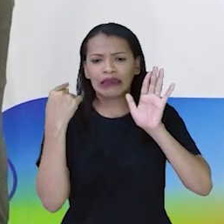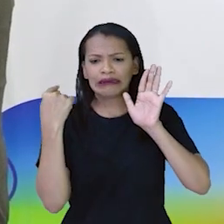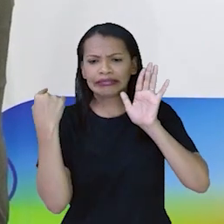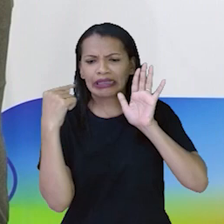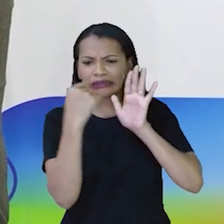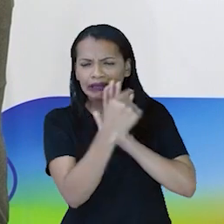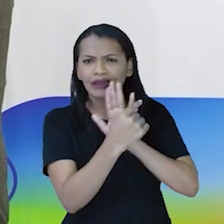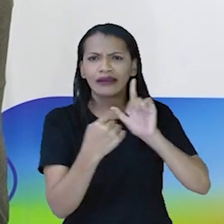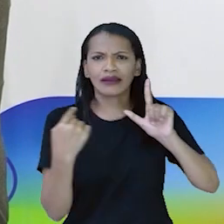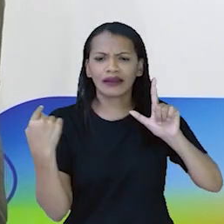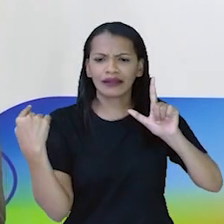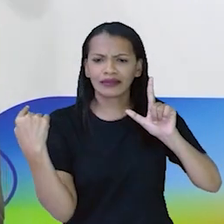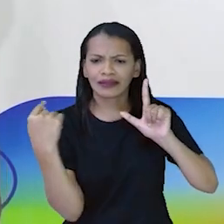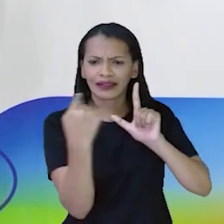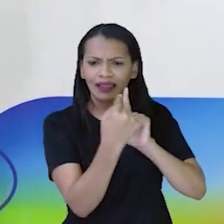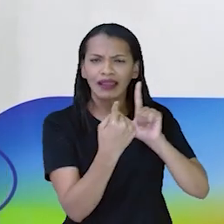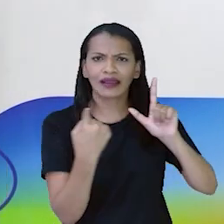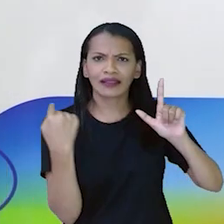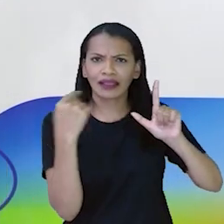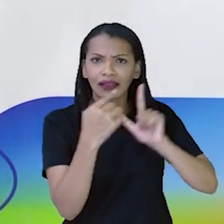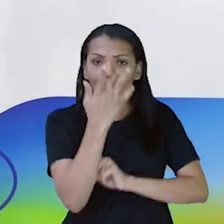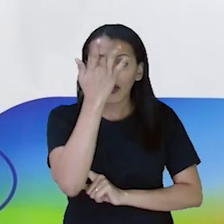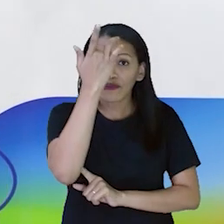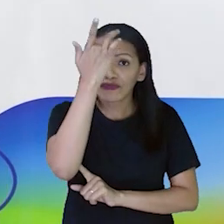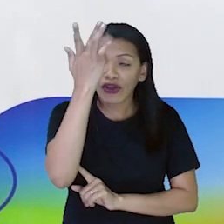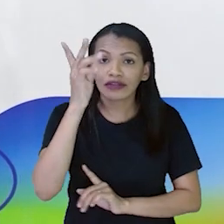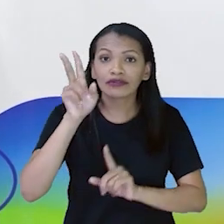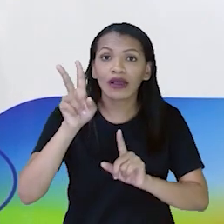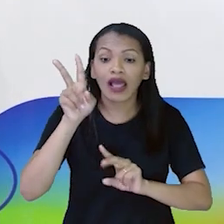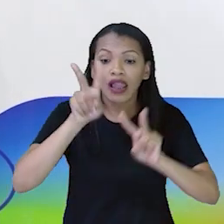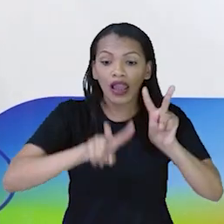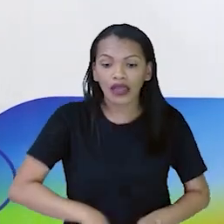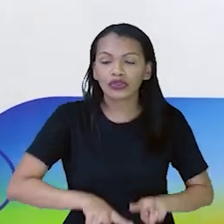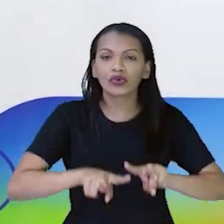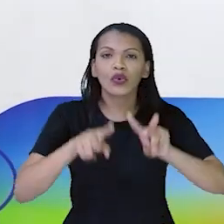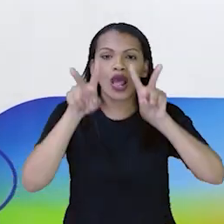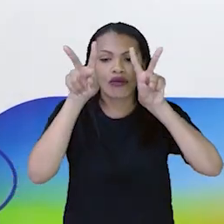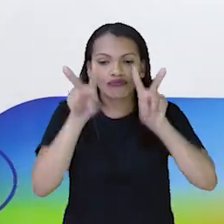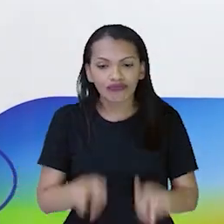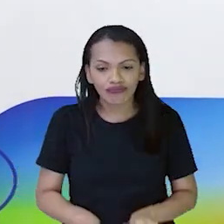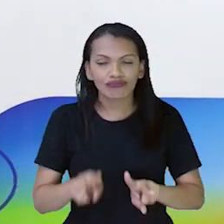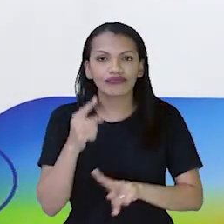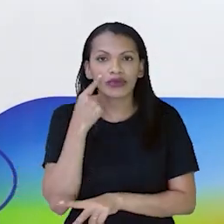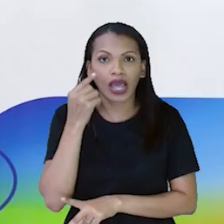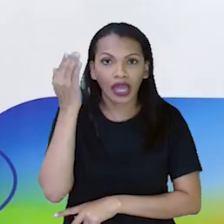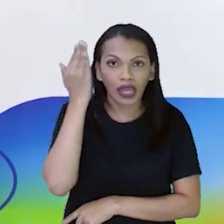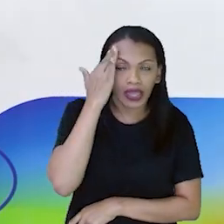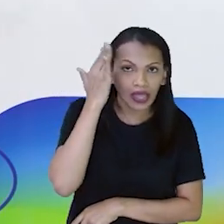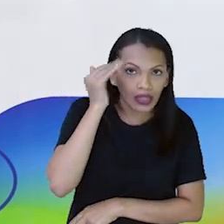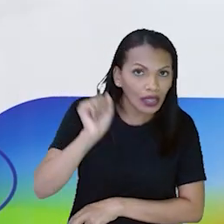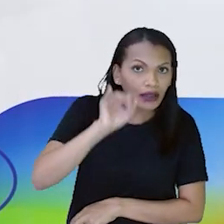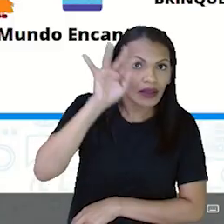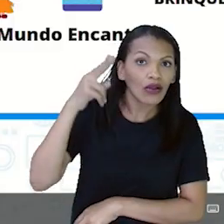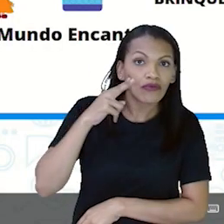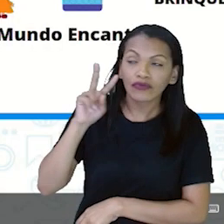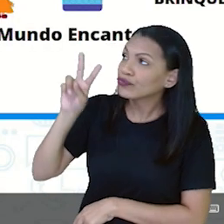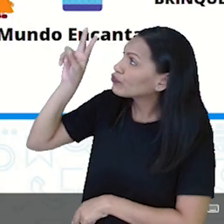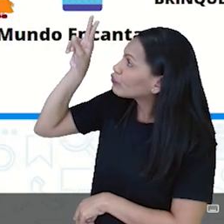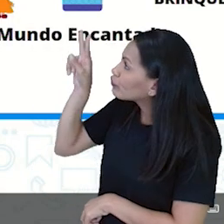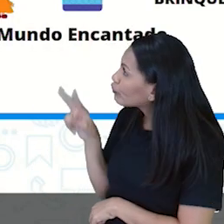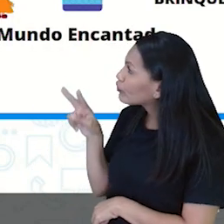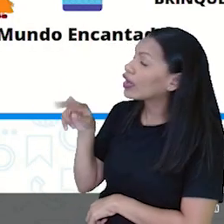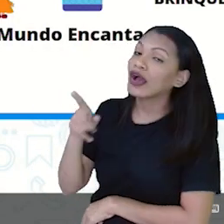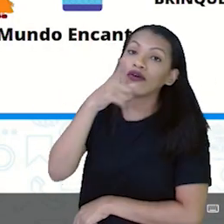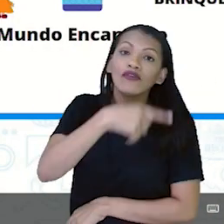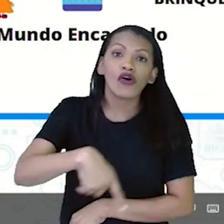para ficar mais fácil a leitura dessas minhas colunas. Vocês têm que prestar atenção que quando